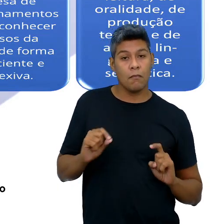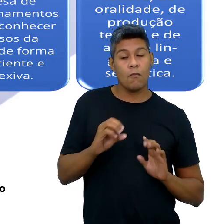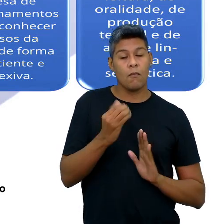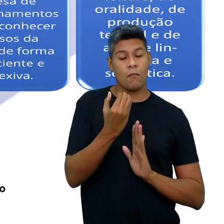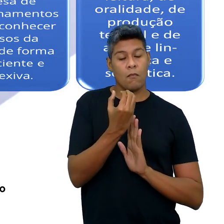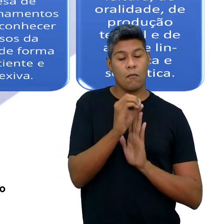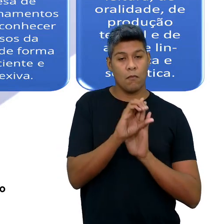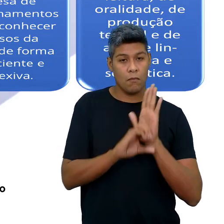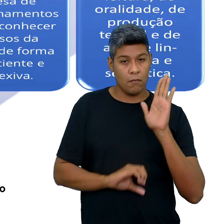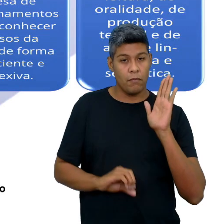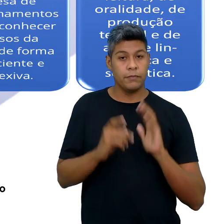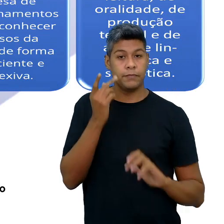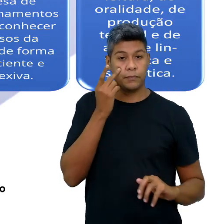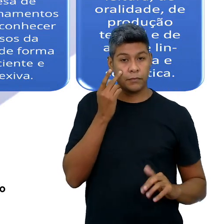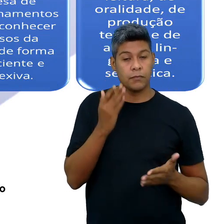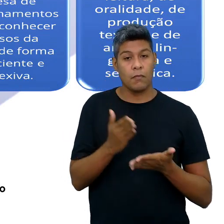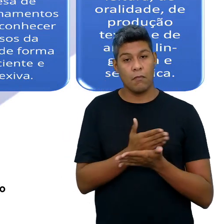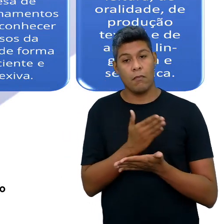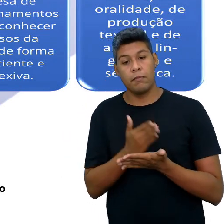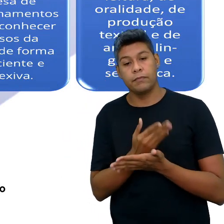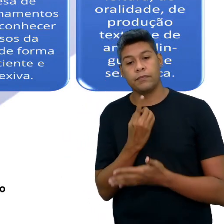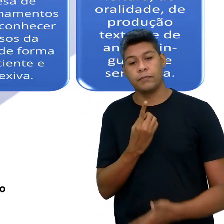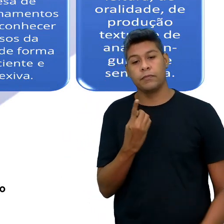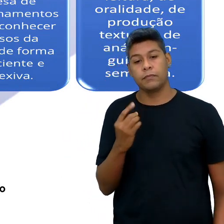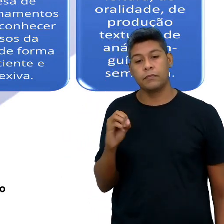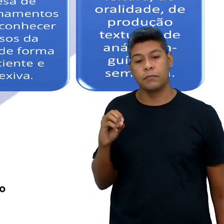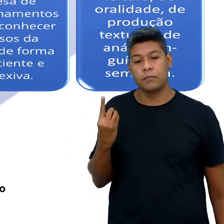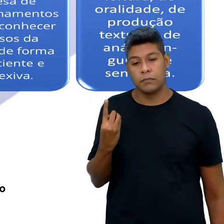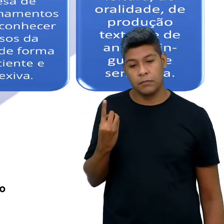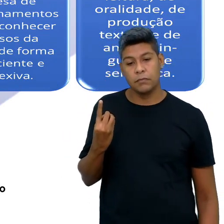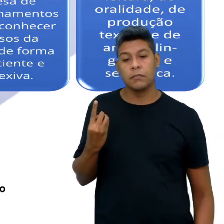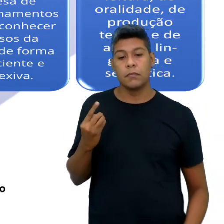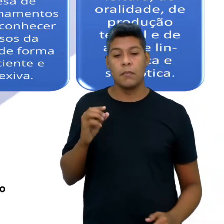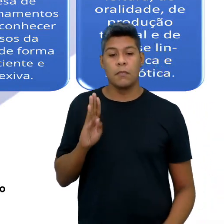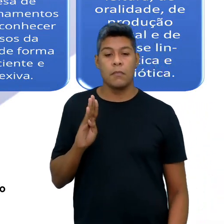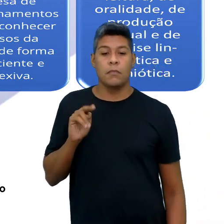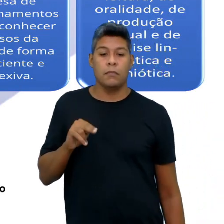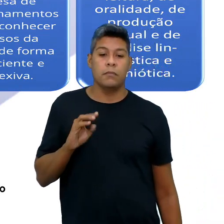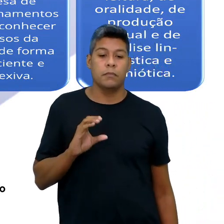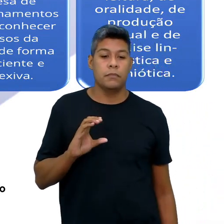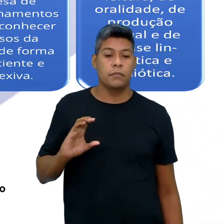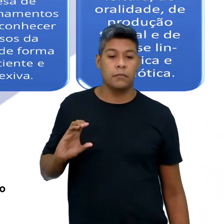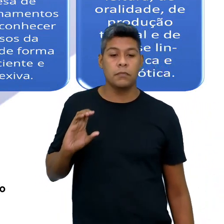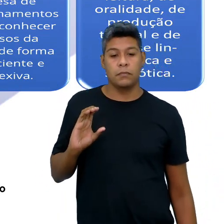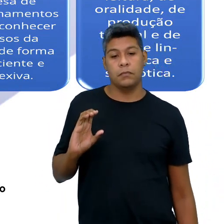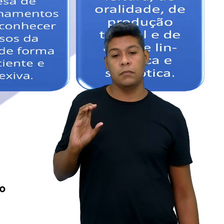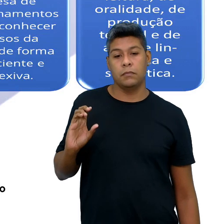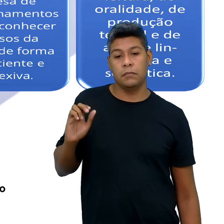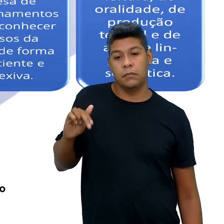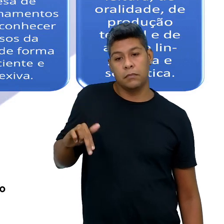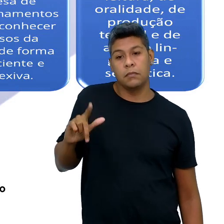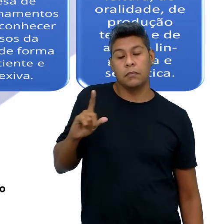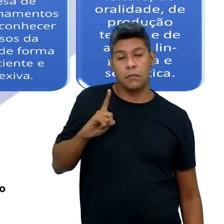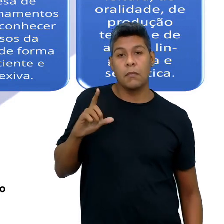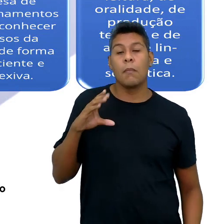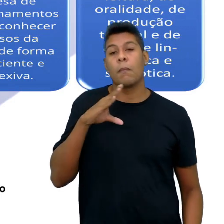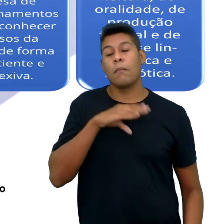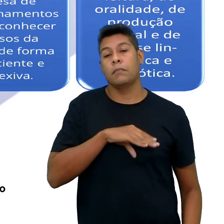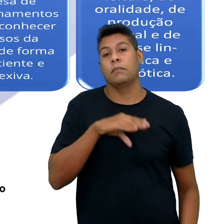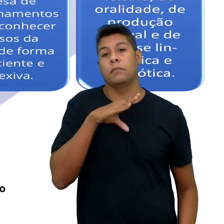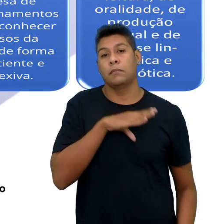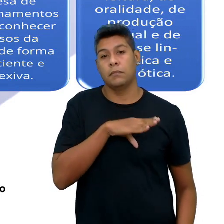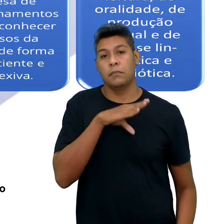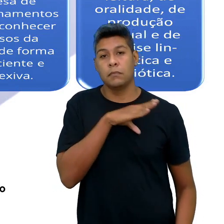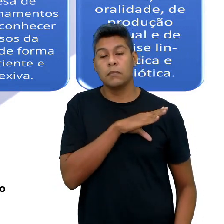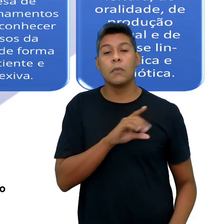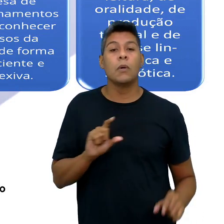currículo paulista. Então, lá na página 101, com base na BNCC e nos PCNs, ele apresenta a língua portuguesa